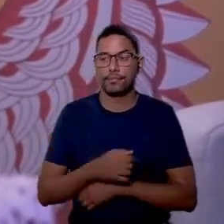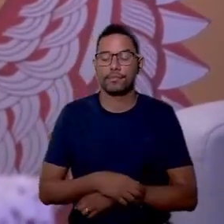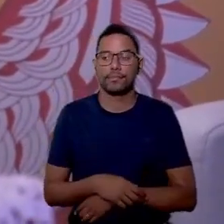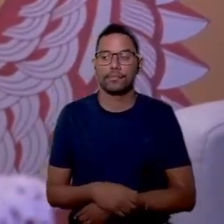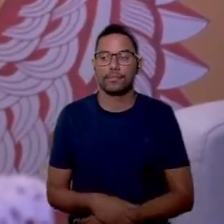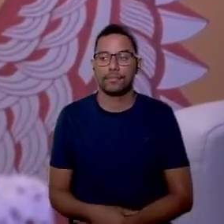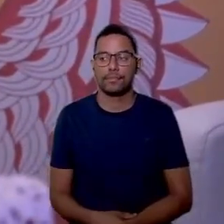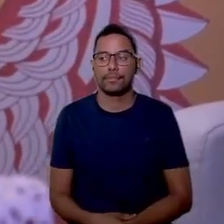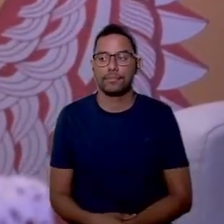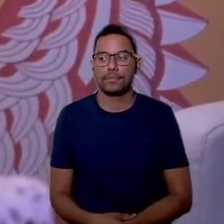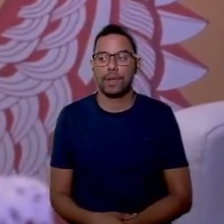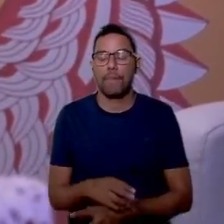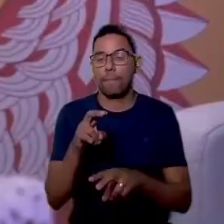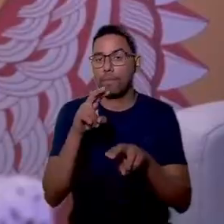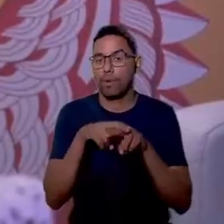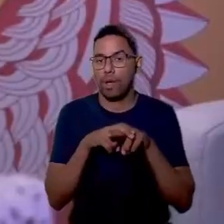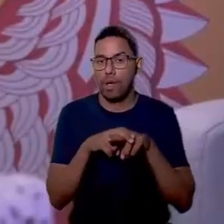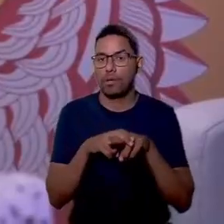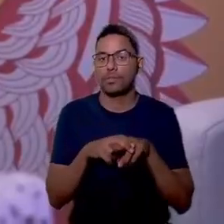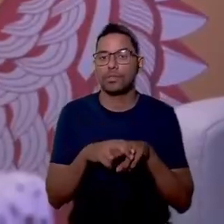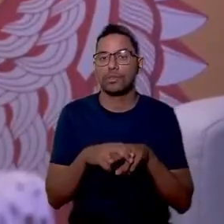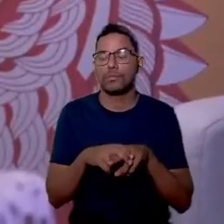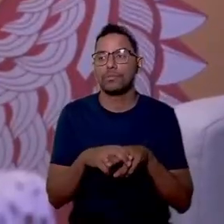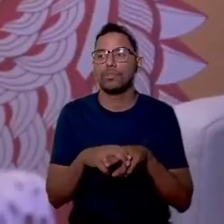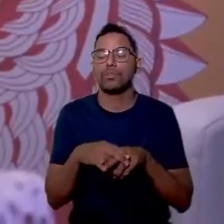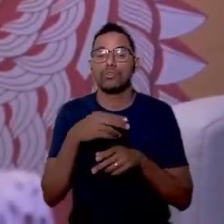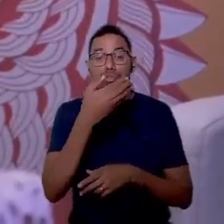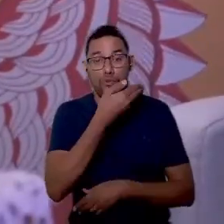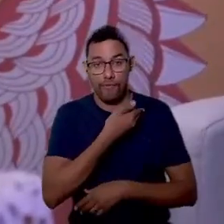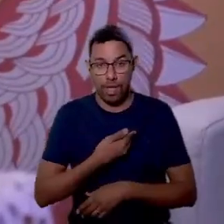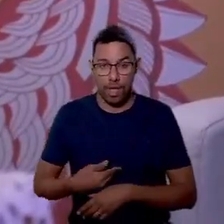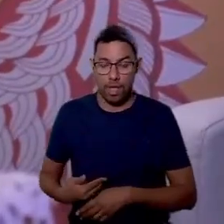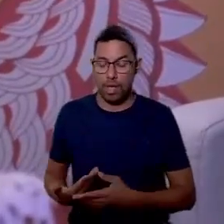questão de partidária, acha que